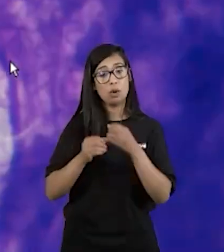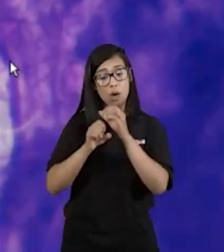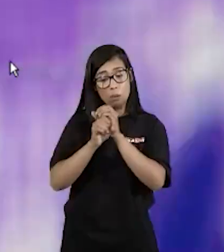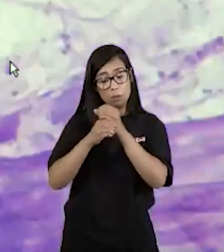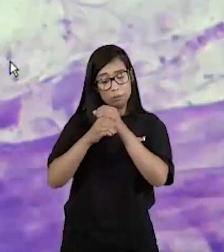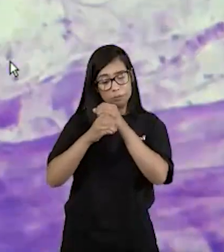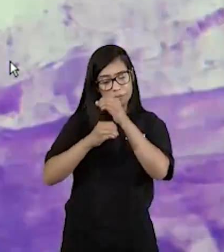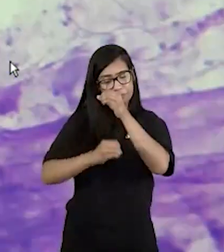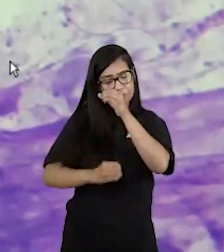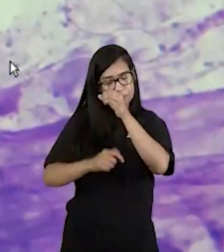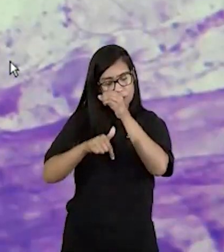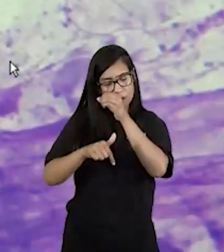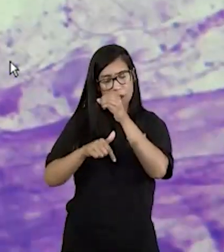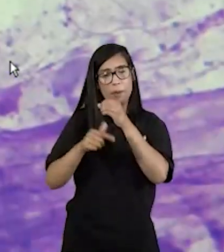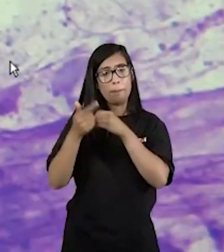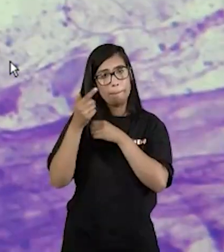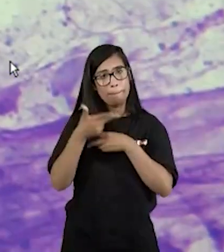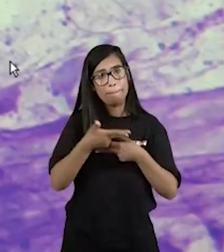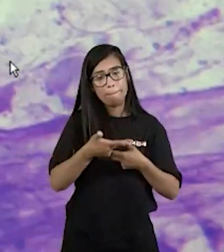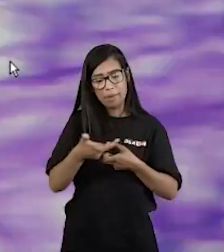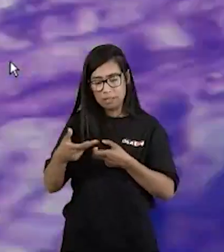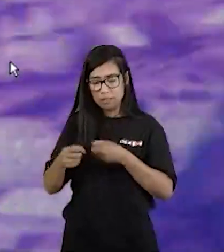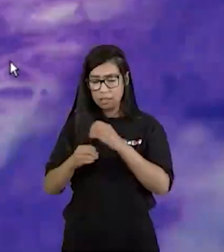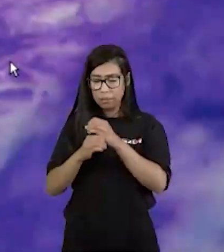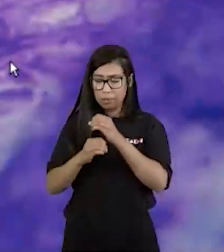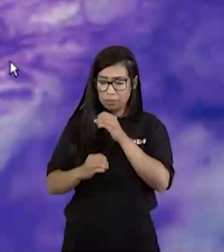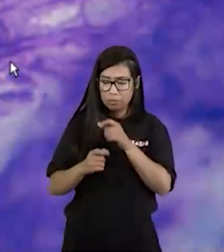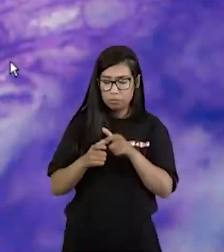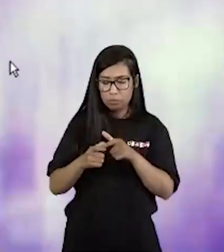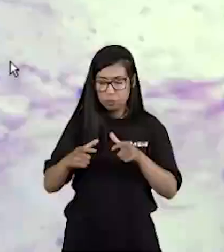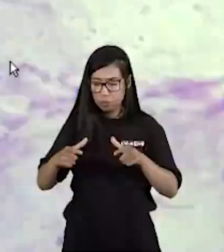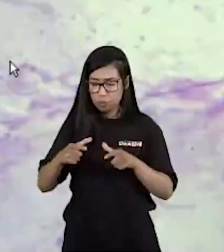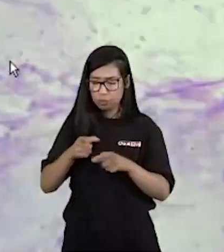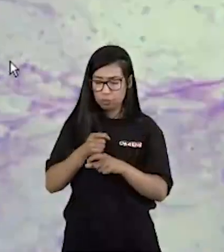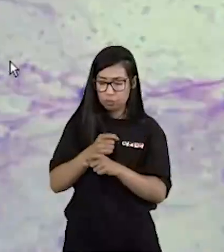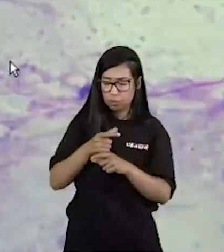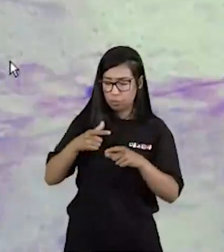quadradinho de cocos. E assim a gente vai caminhando,